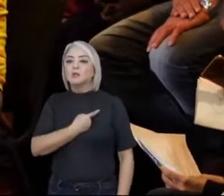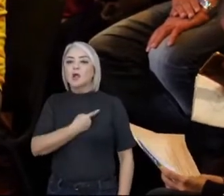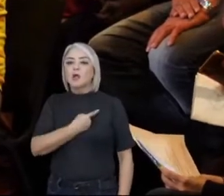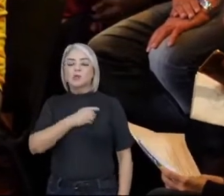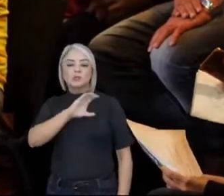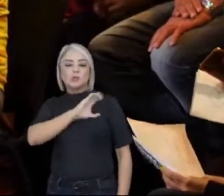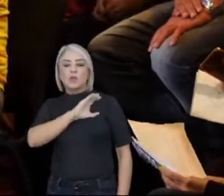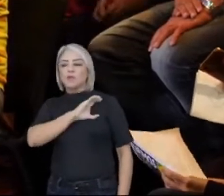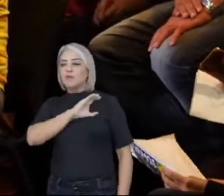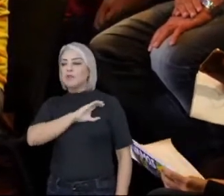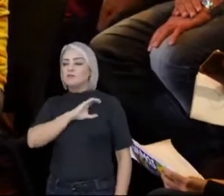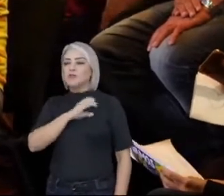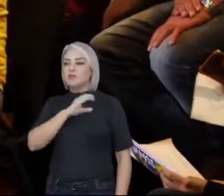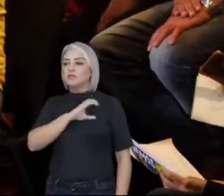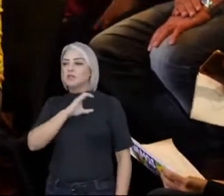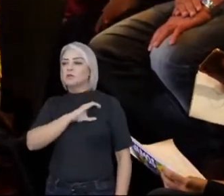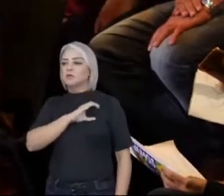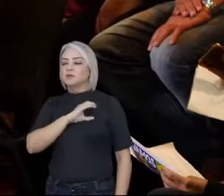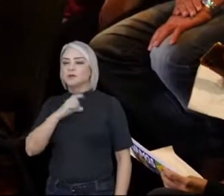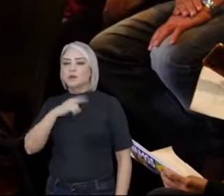e no áudio